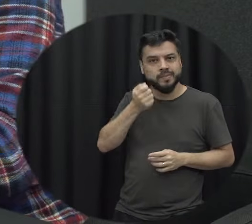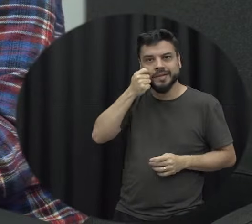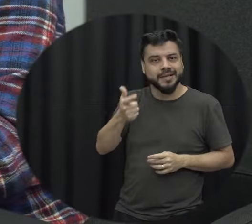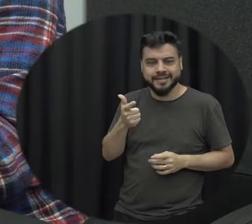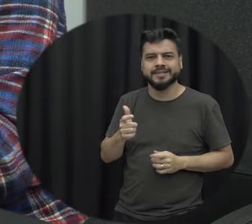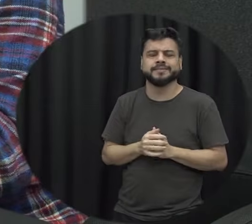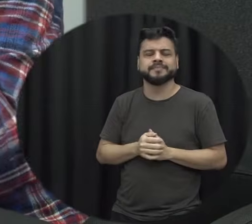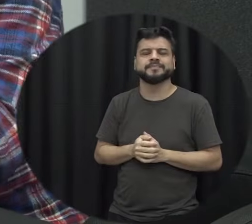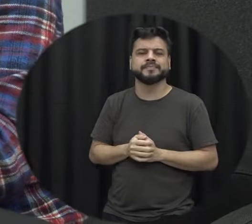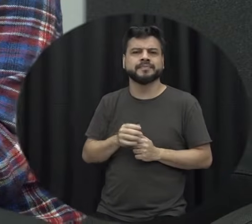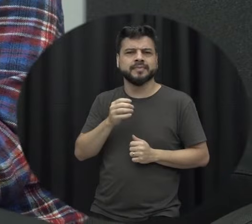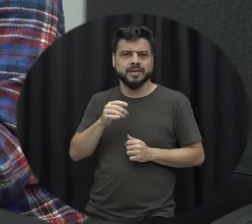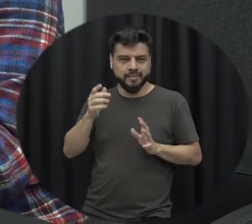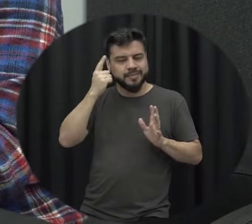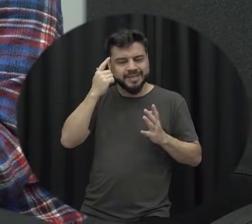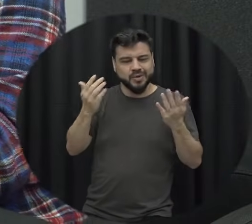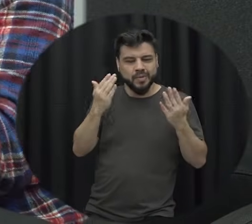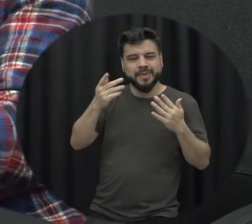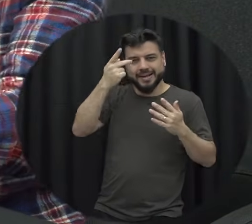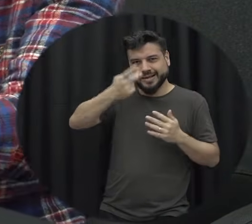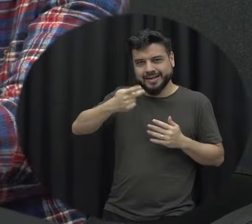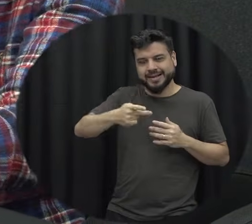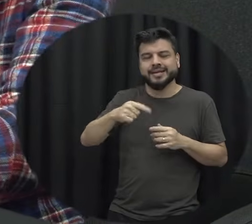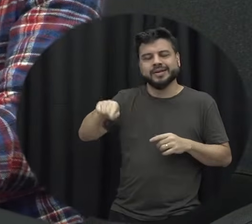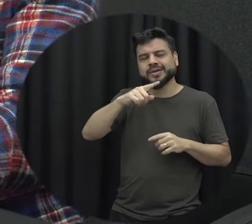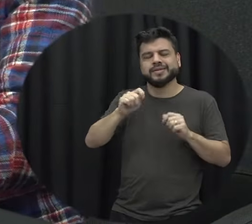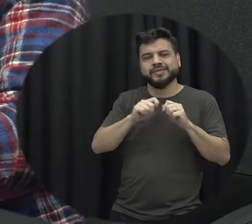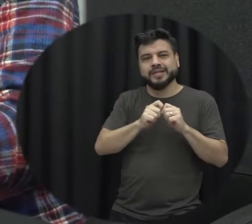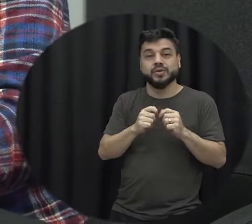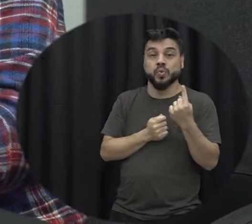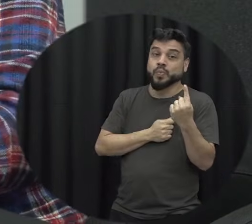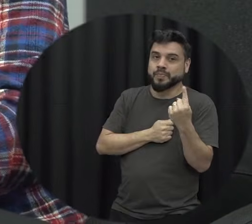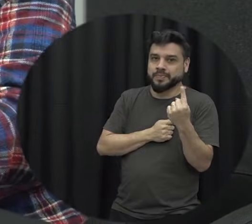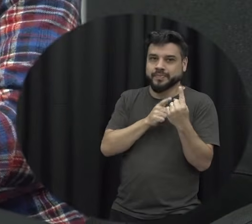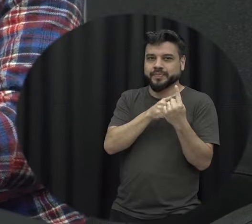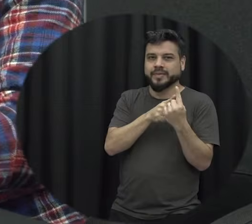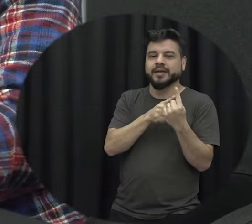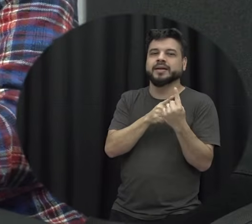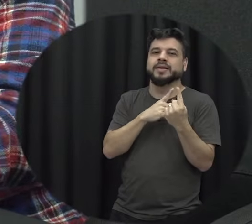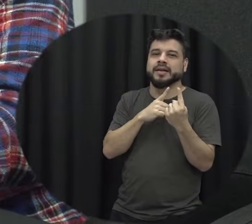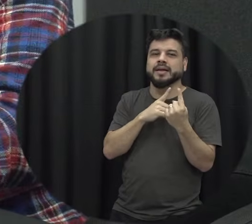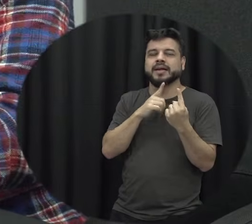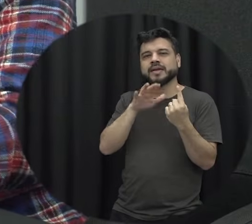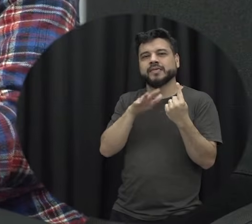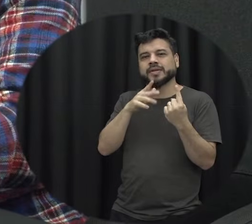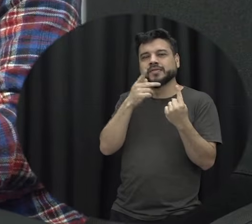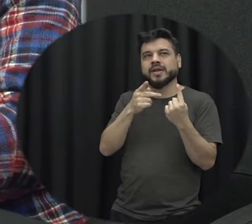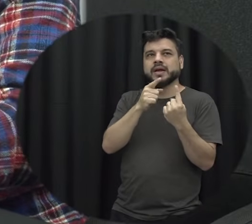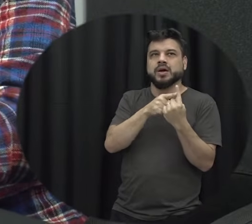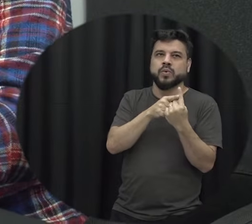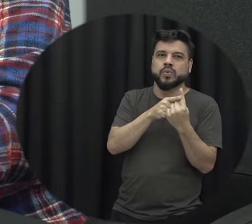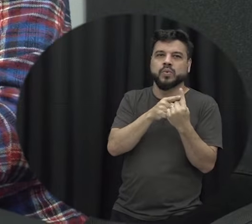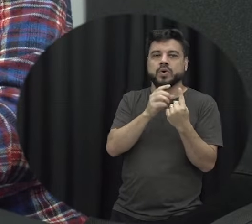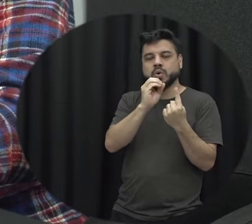gente pensar novamente no nosso sistema de numeração, quando a gente vai falar o número 1, a gente tem uma variação entre masculino e feminino, o 1